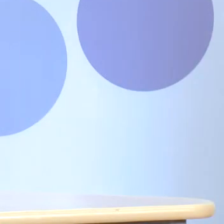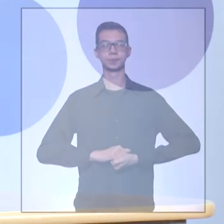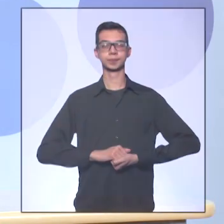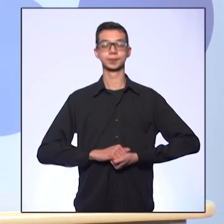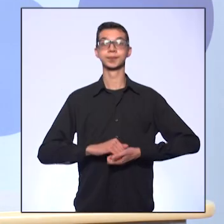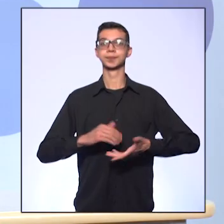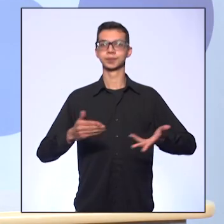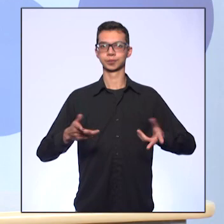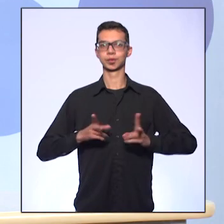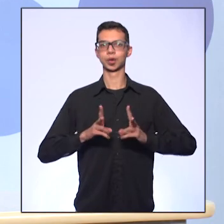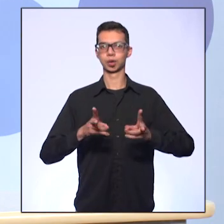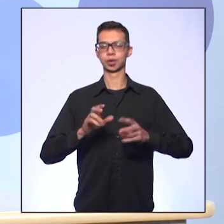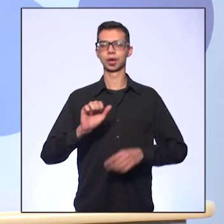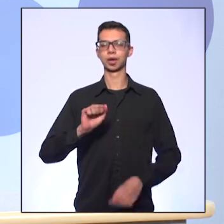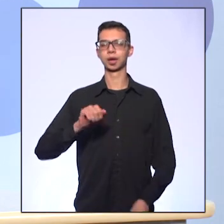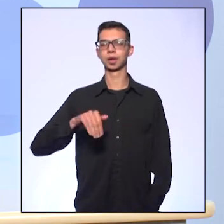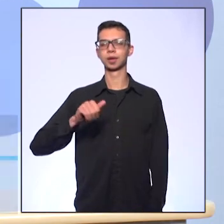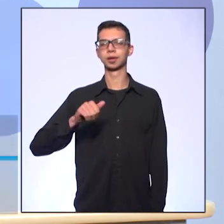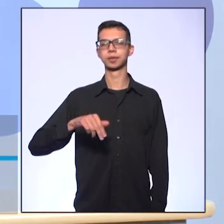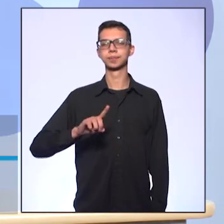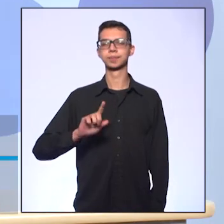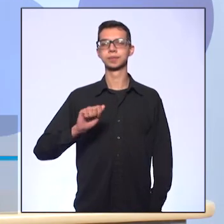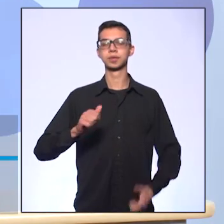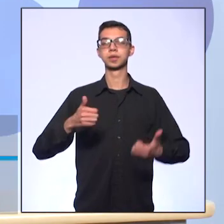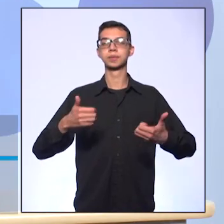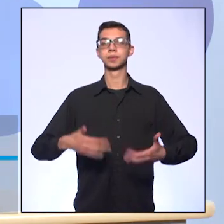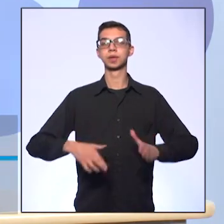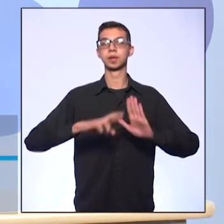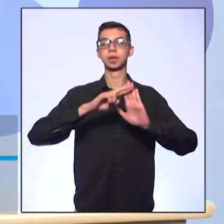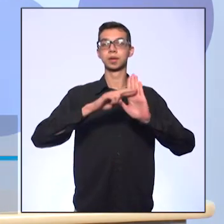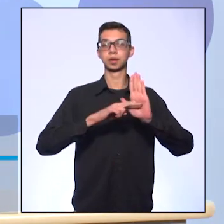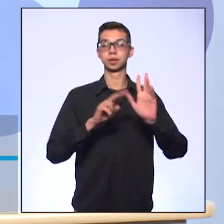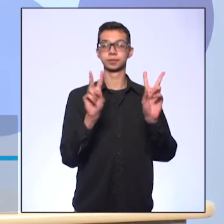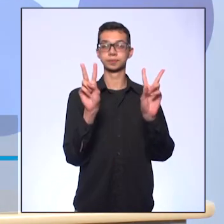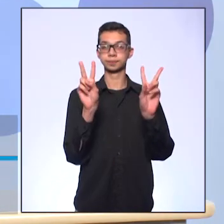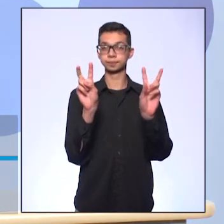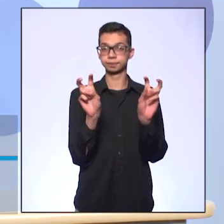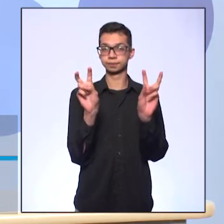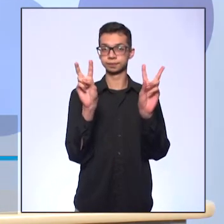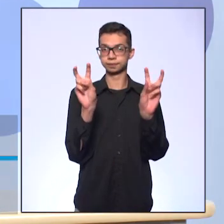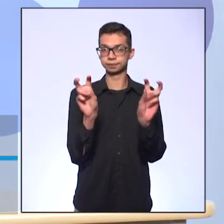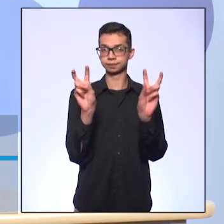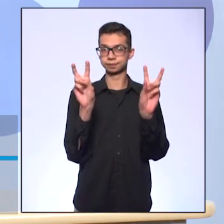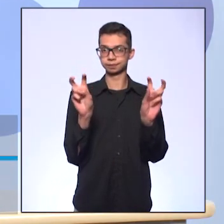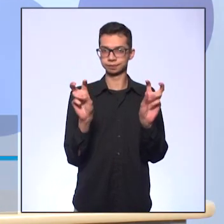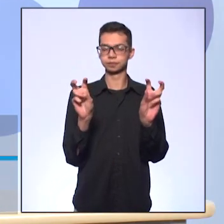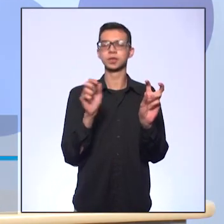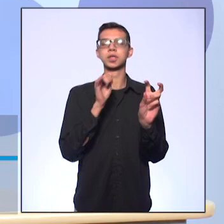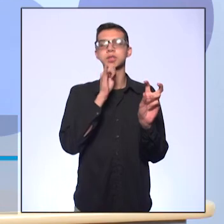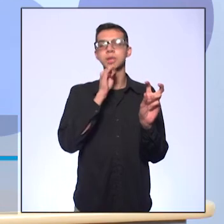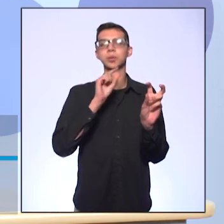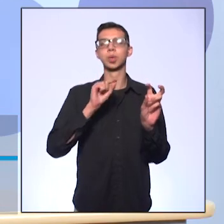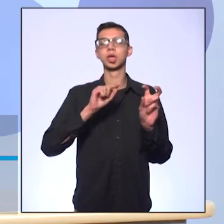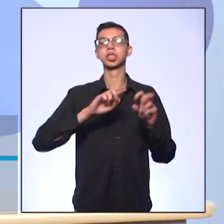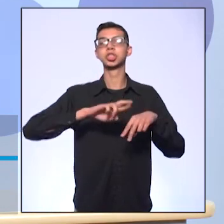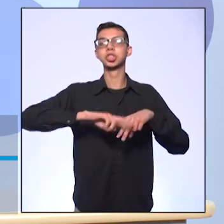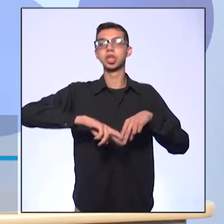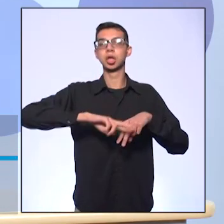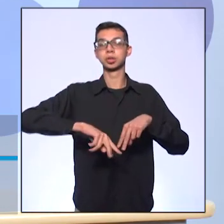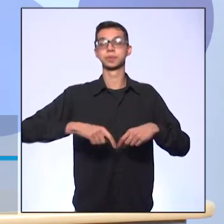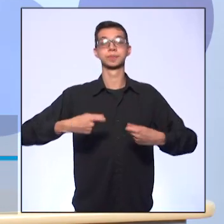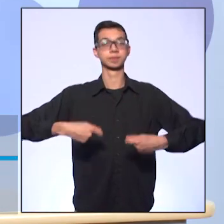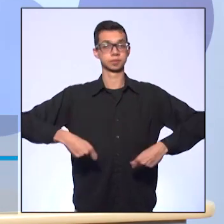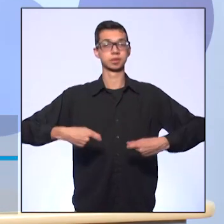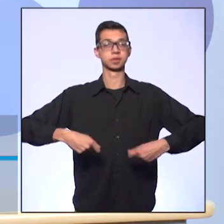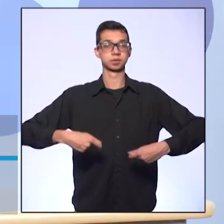E vamos lá, a Amanda fala que são regras, ela coloca entre aspas ainda, que os gêneros deveriam seguir. Nós temos mesmo,